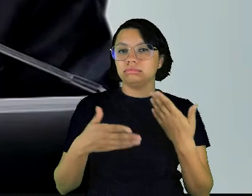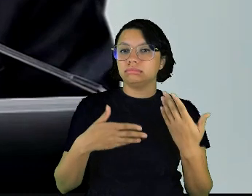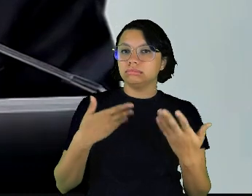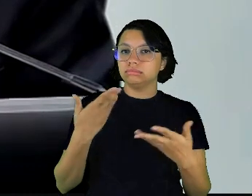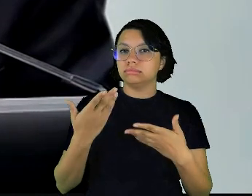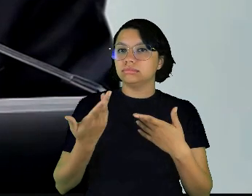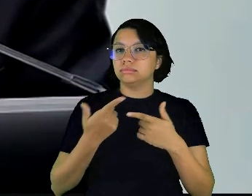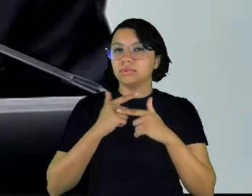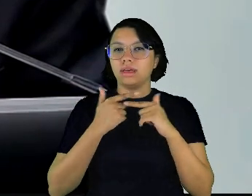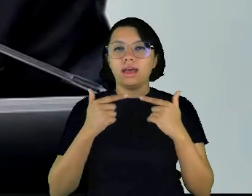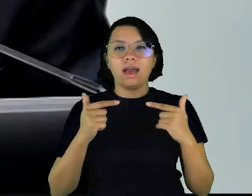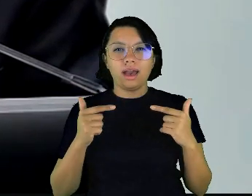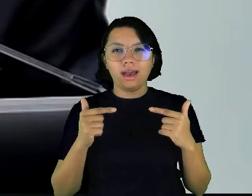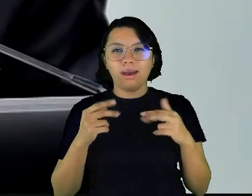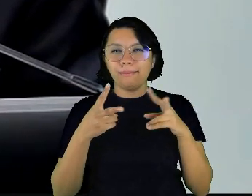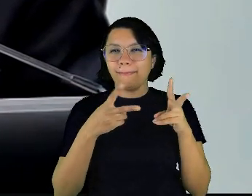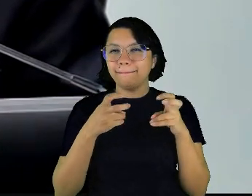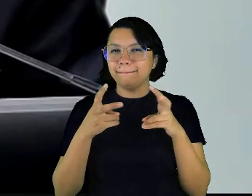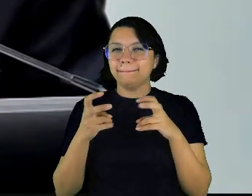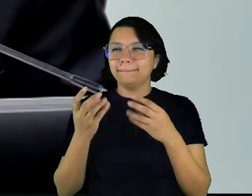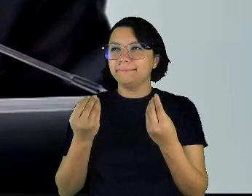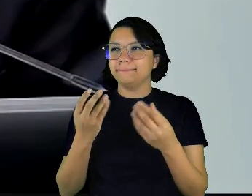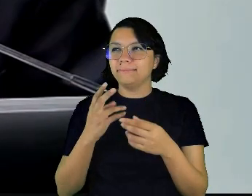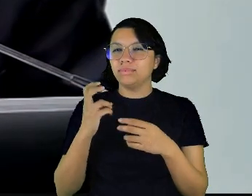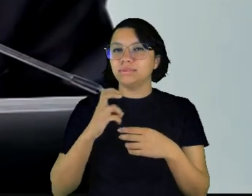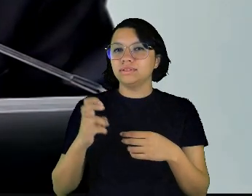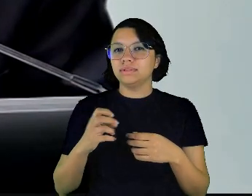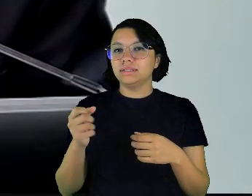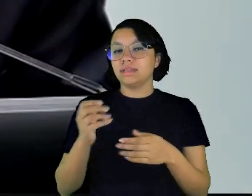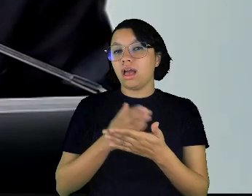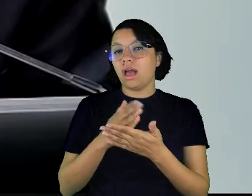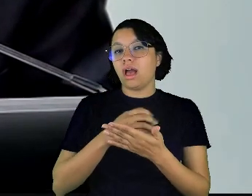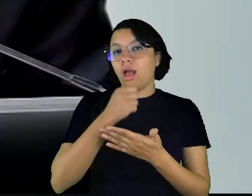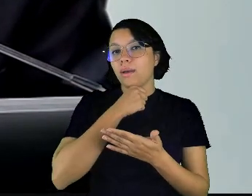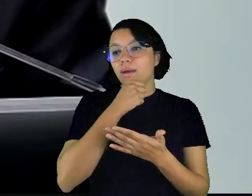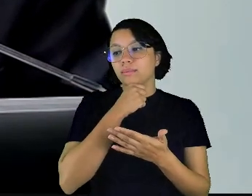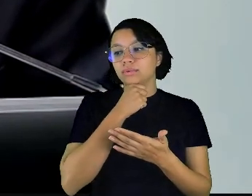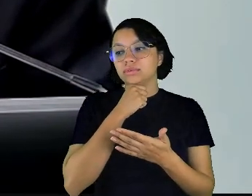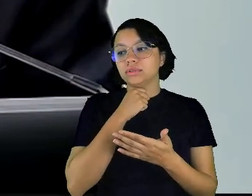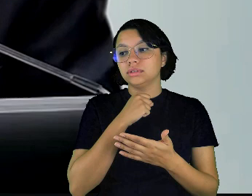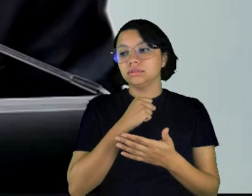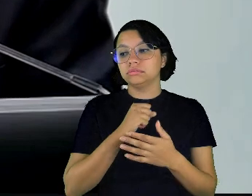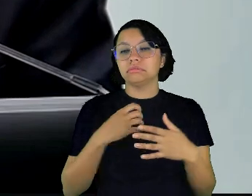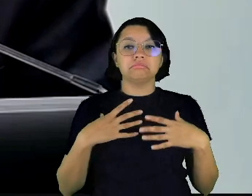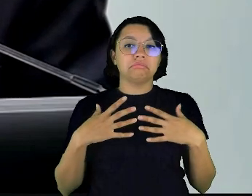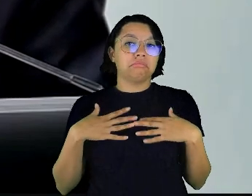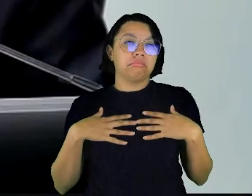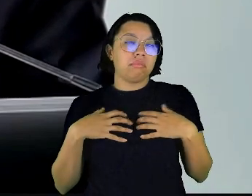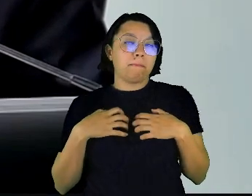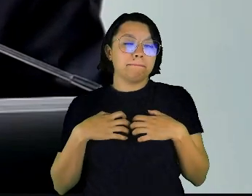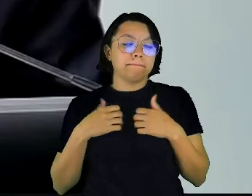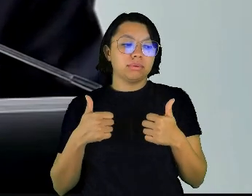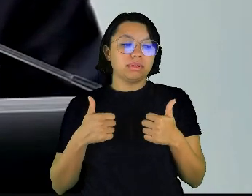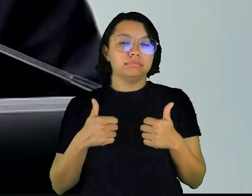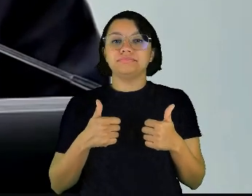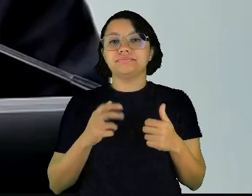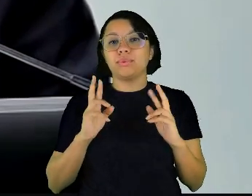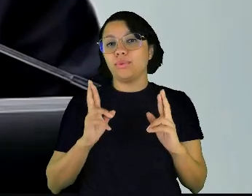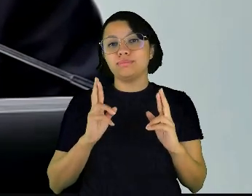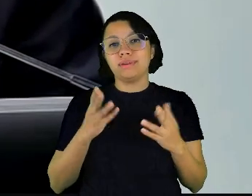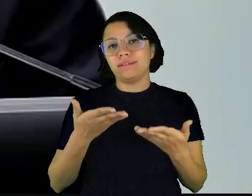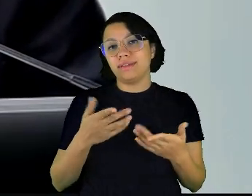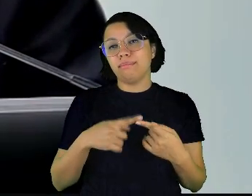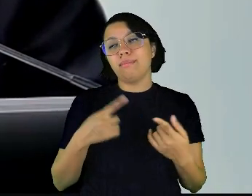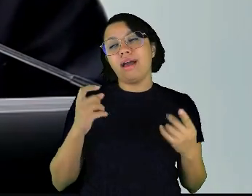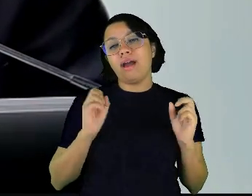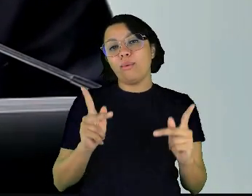engraçado que assim, a gente começa a perceber que muitas vezes alguns aposentam e se contentam. Não era o que eu esperava, mas